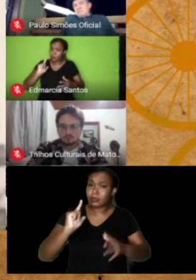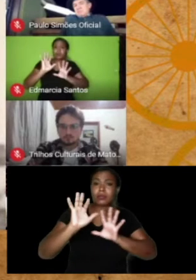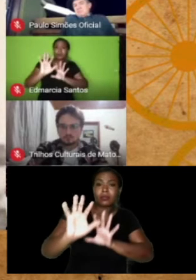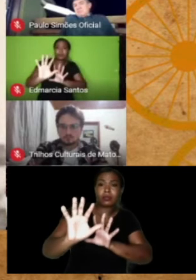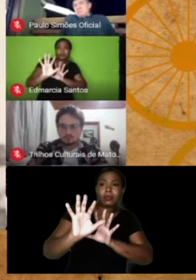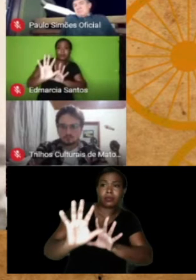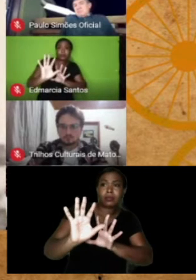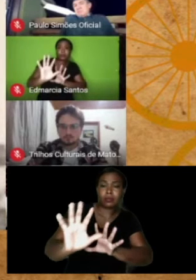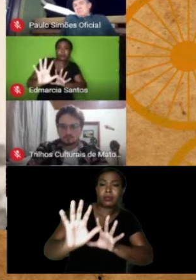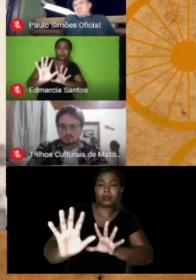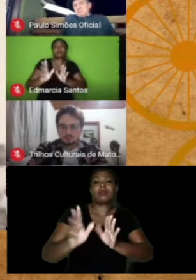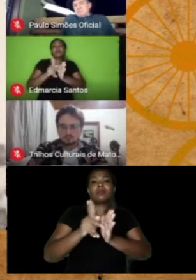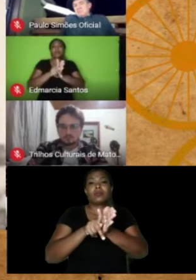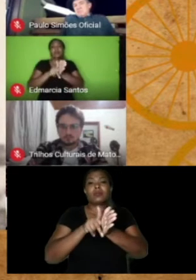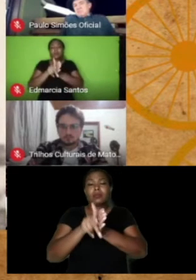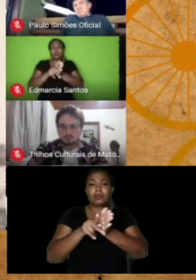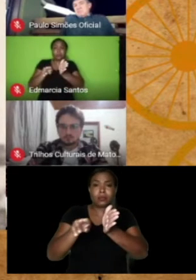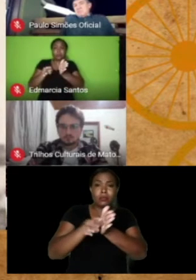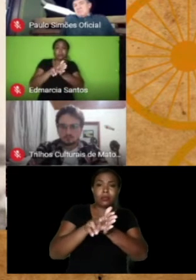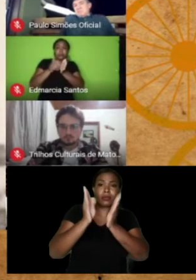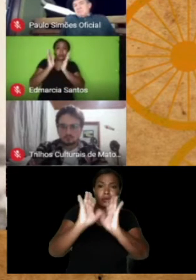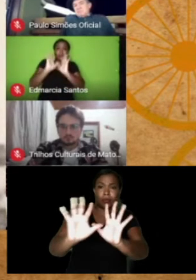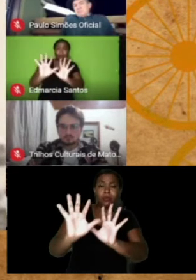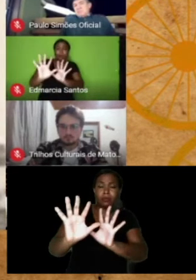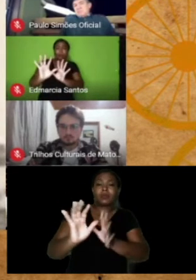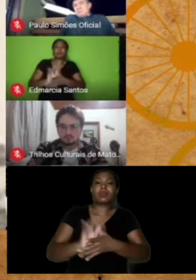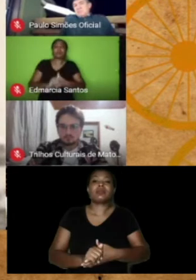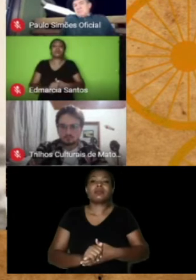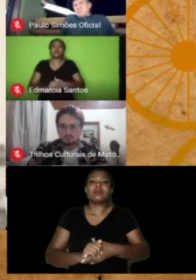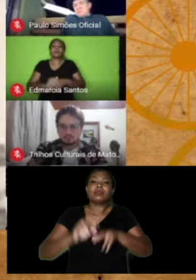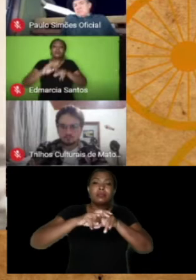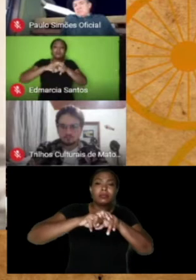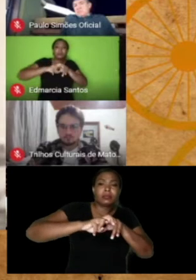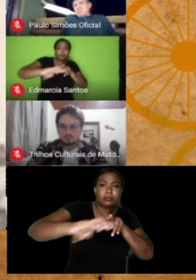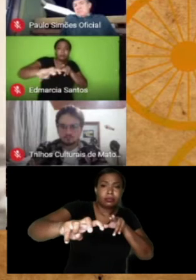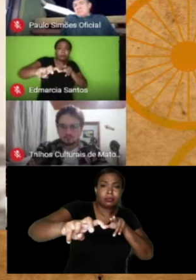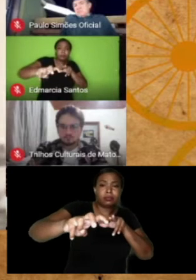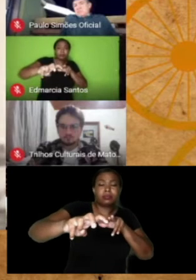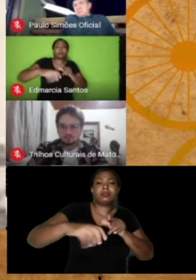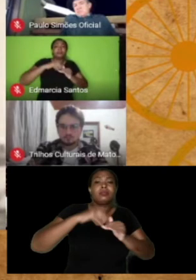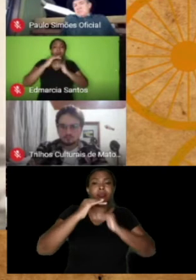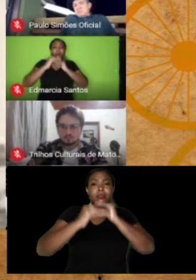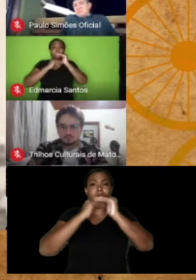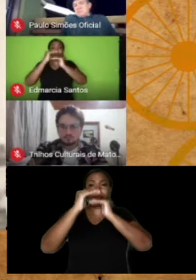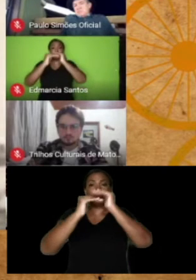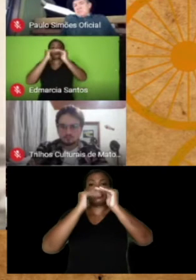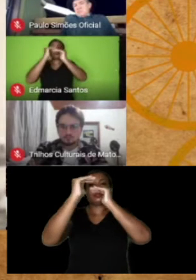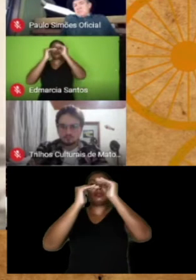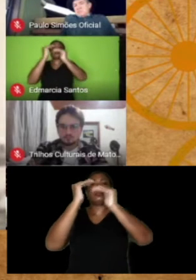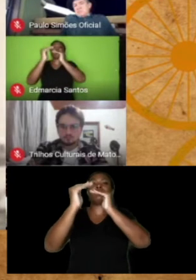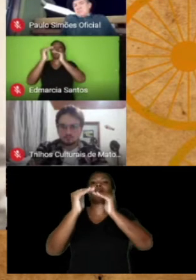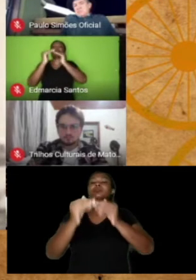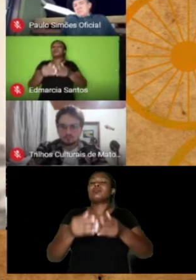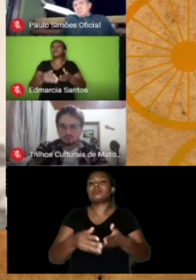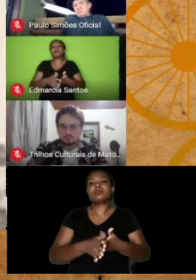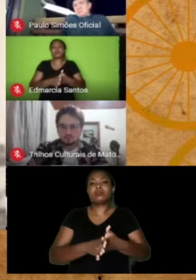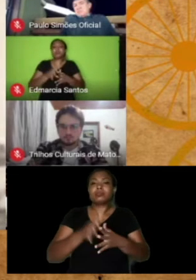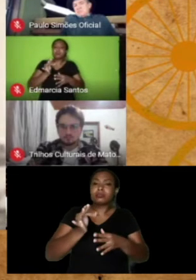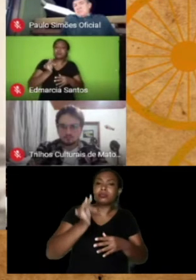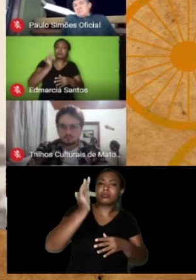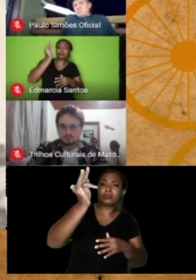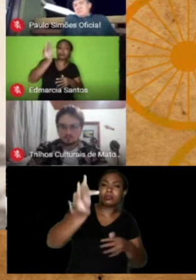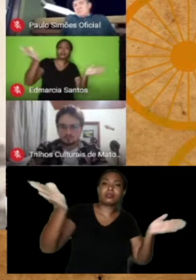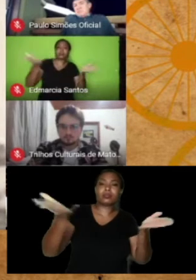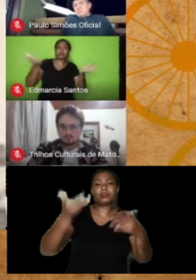Ferrovia Noroeste do Brasil, ela é a grande construtora do que nós pretendemos hoje para o nosso